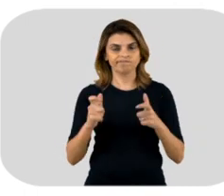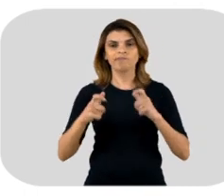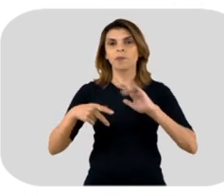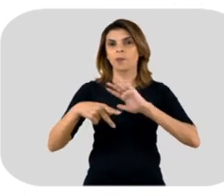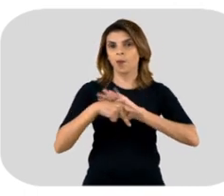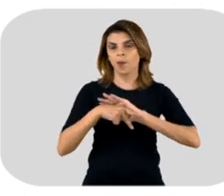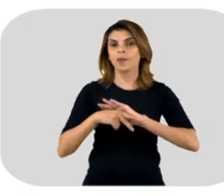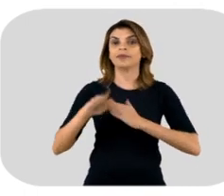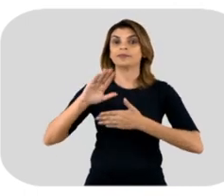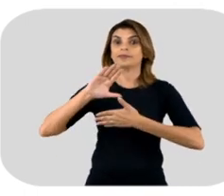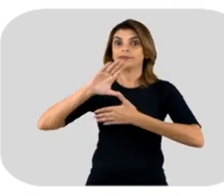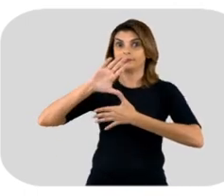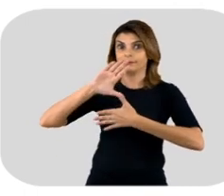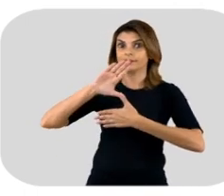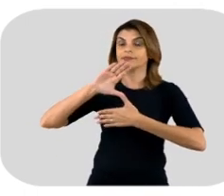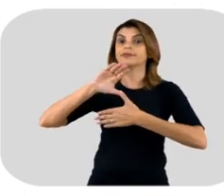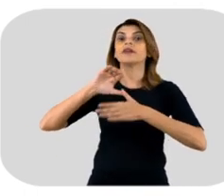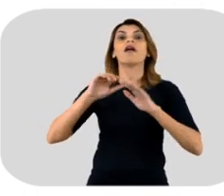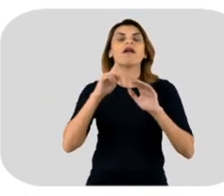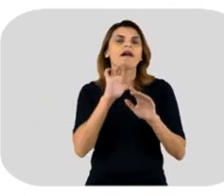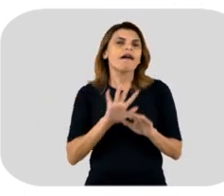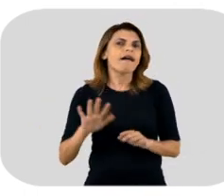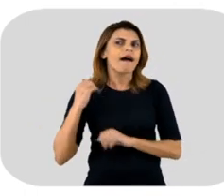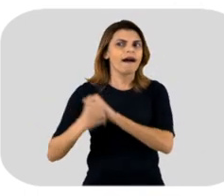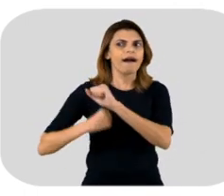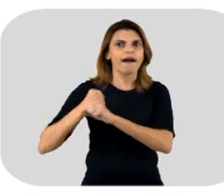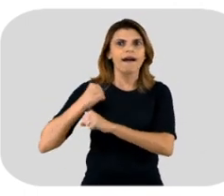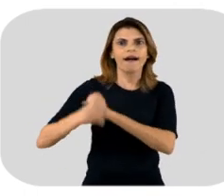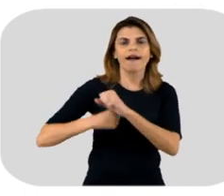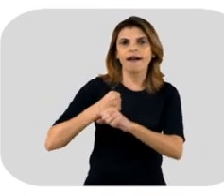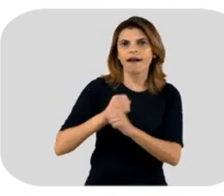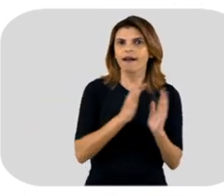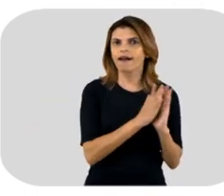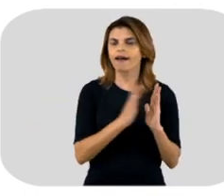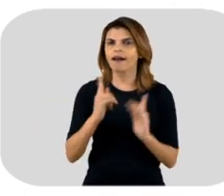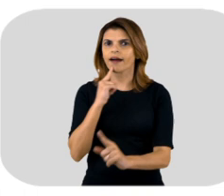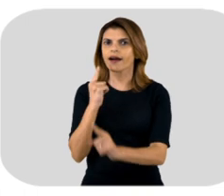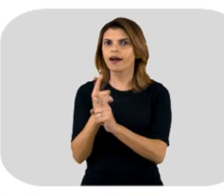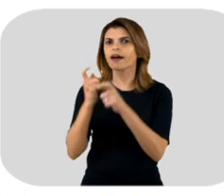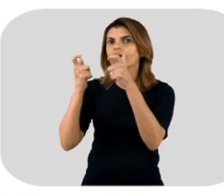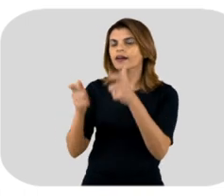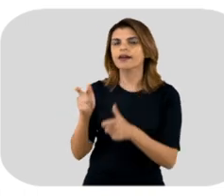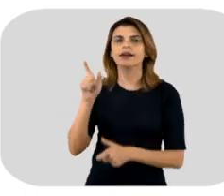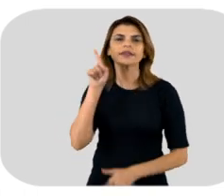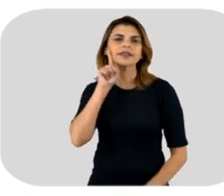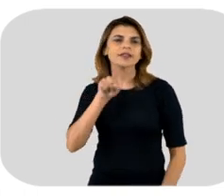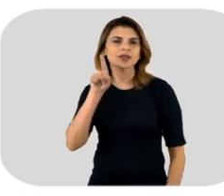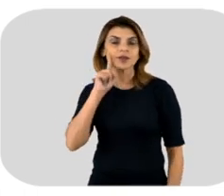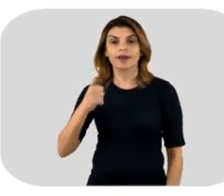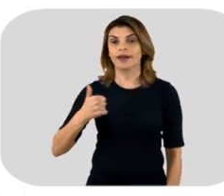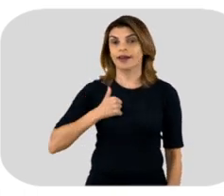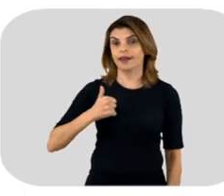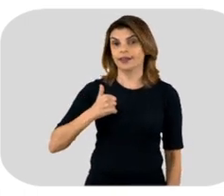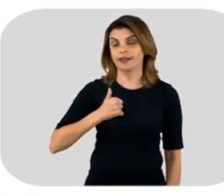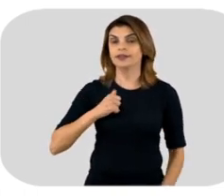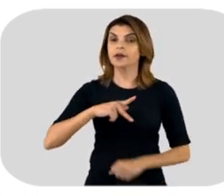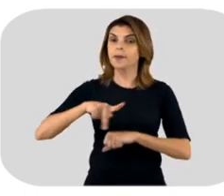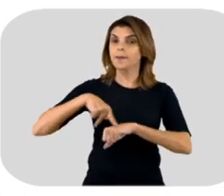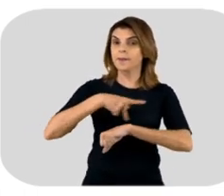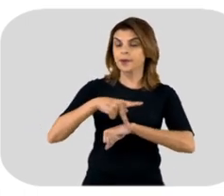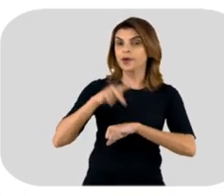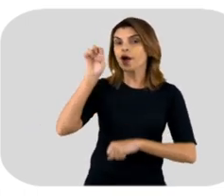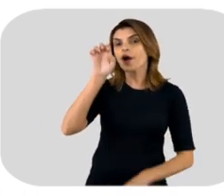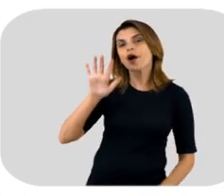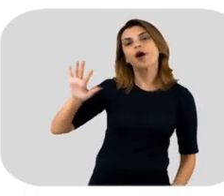parte continental da América Latina nas últimas décadas, ela tem sido cada vez mais detectada nos Estados Unidos da América, no Canadá, em